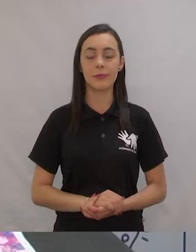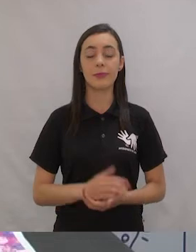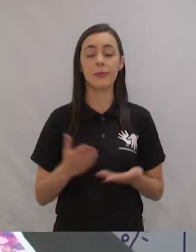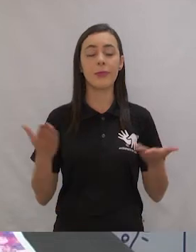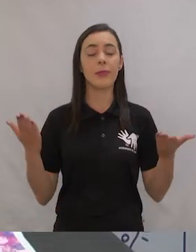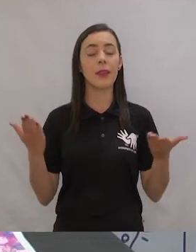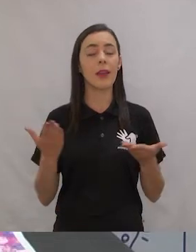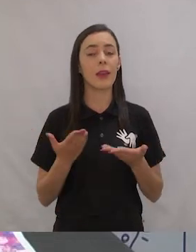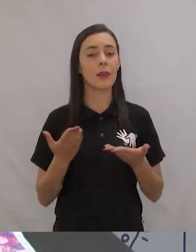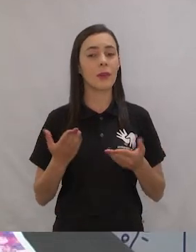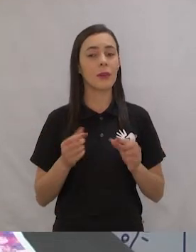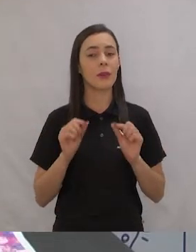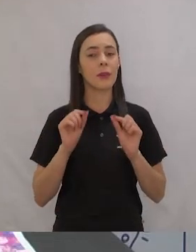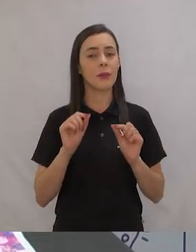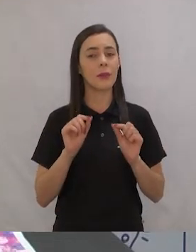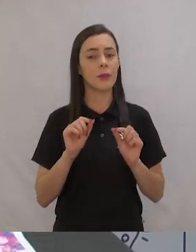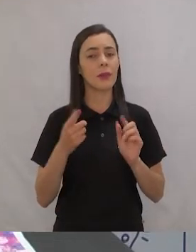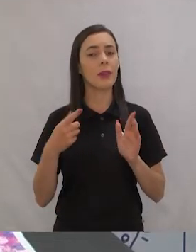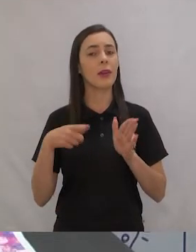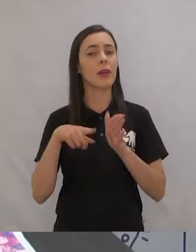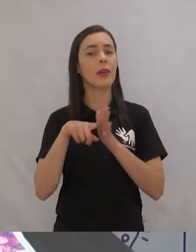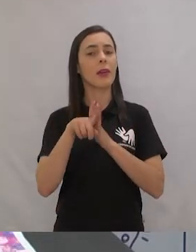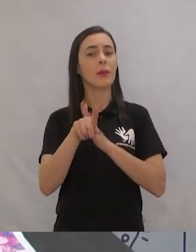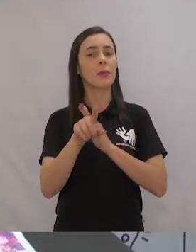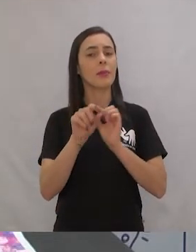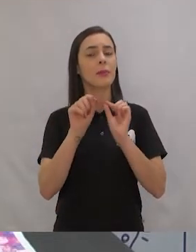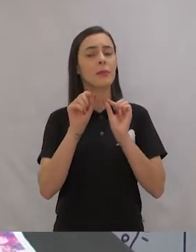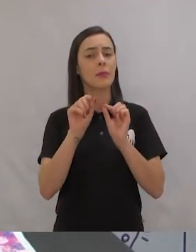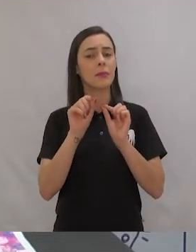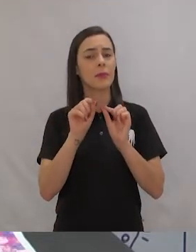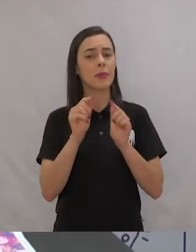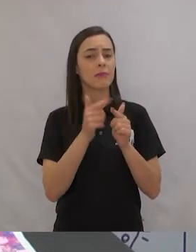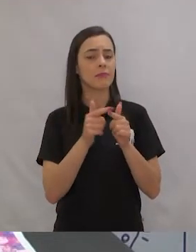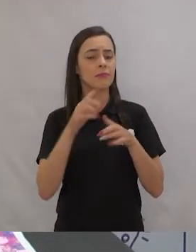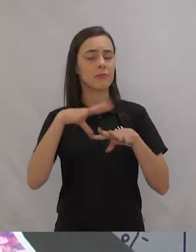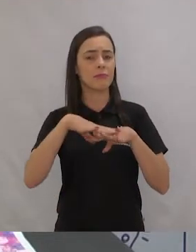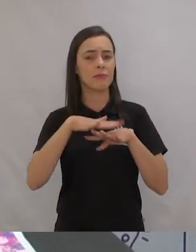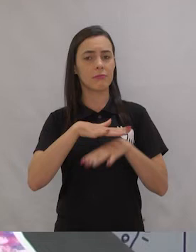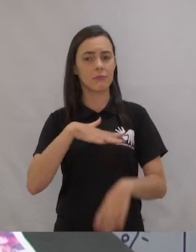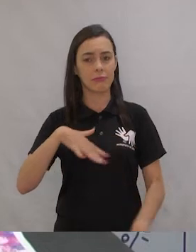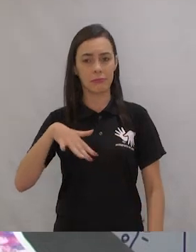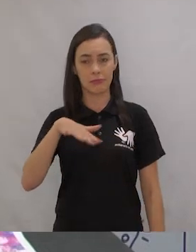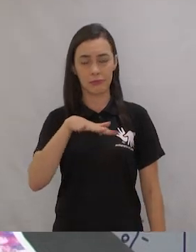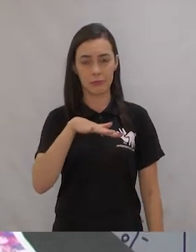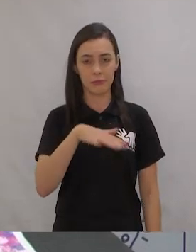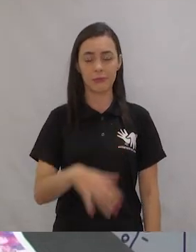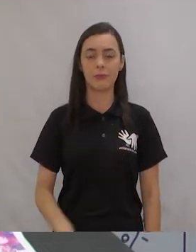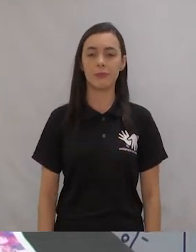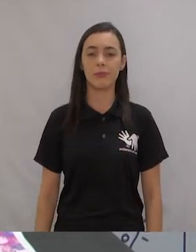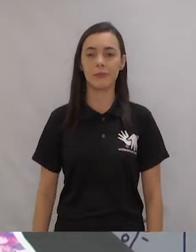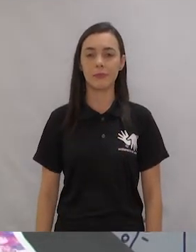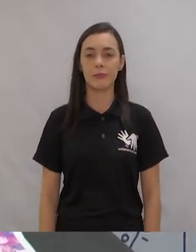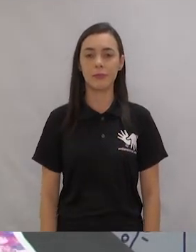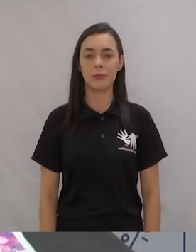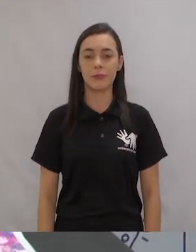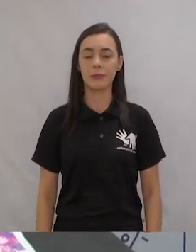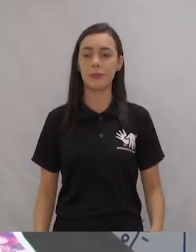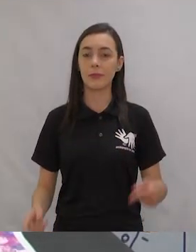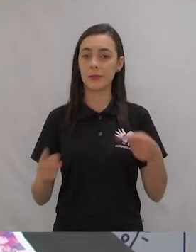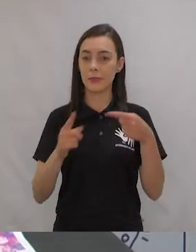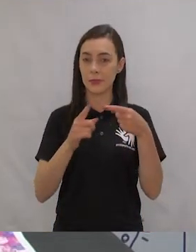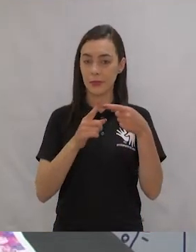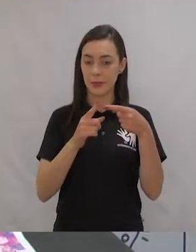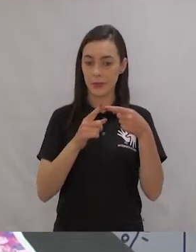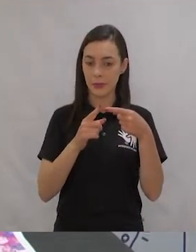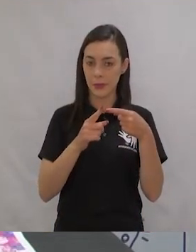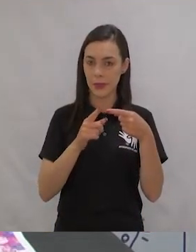dar a resposta para os nossos colegas do que ficou essa situação problema. Então, primeiro dado